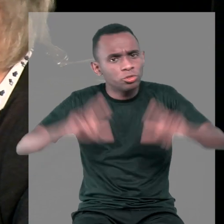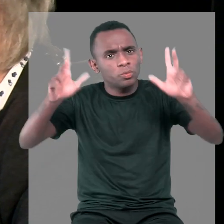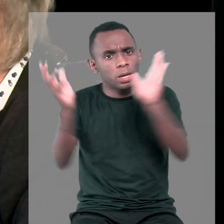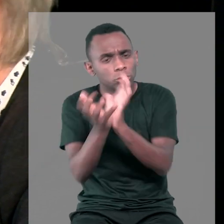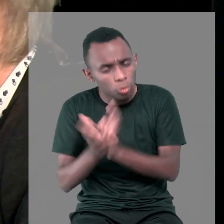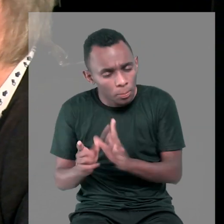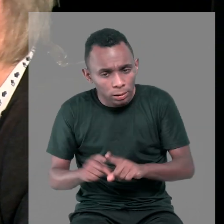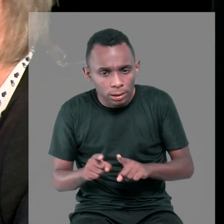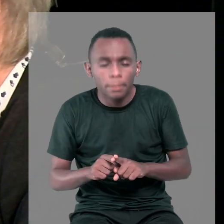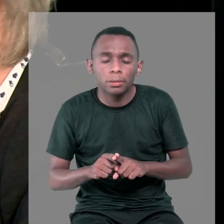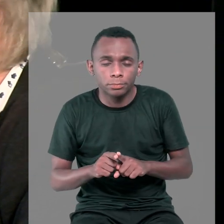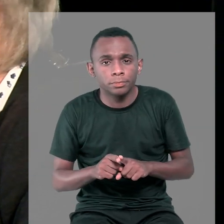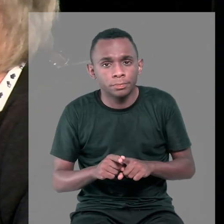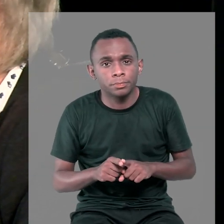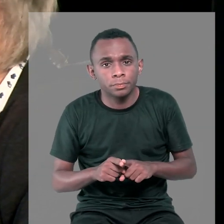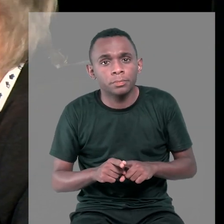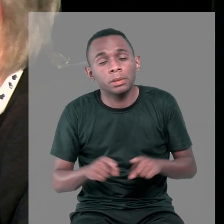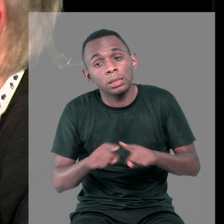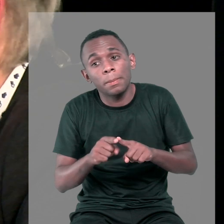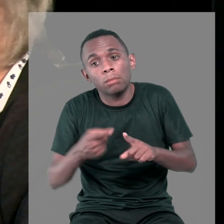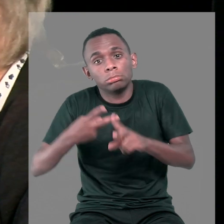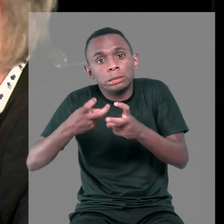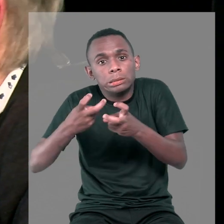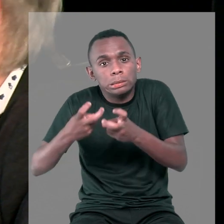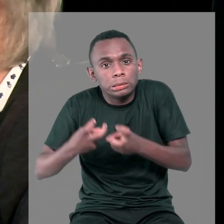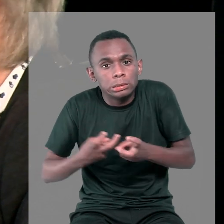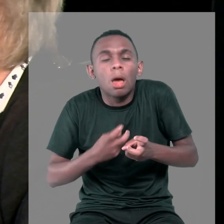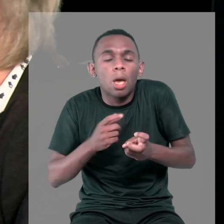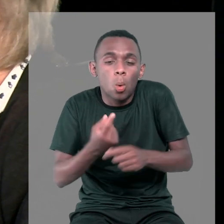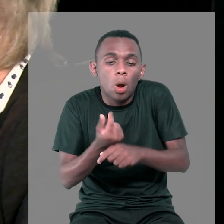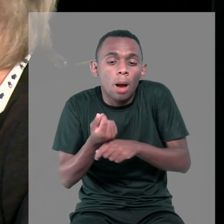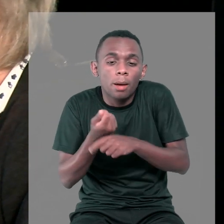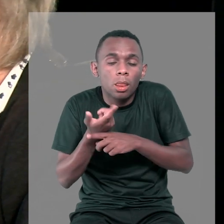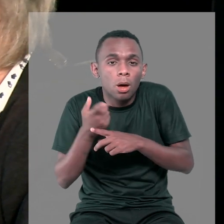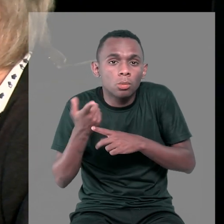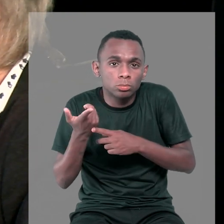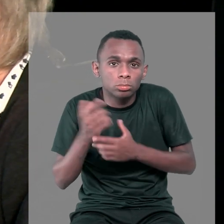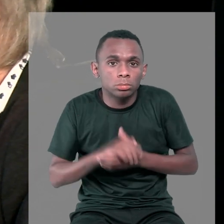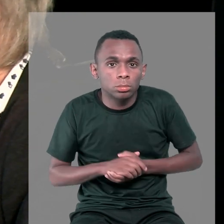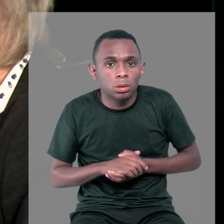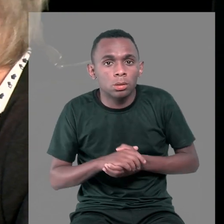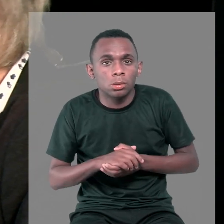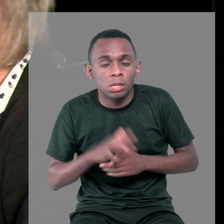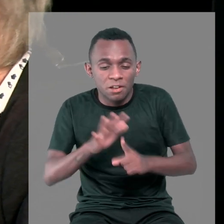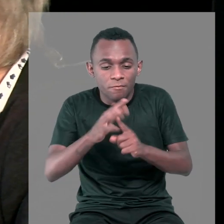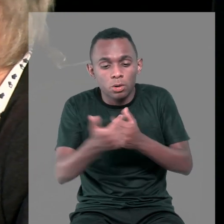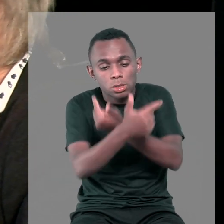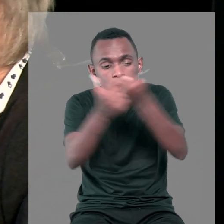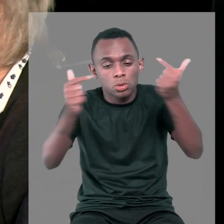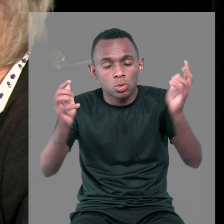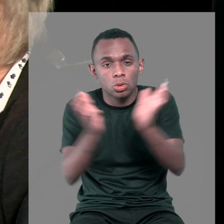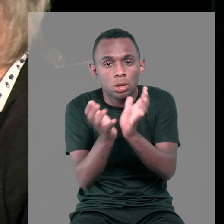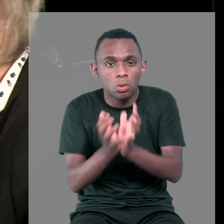Mas Arendt não se detém nessa acepção econômico, social e política de ideologia. Interessa a ela tomar